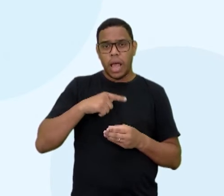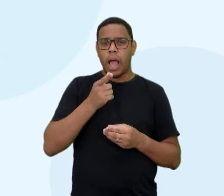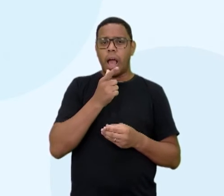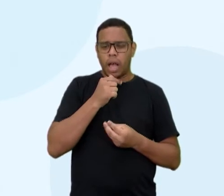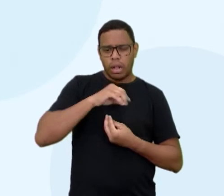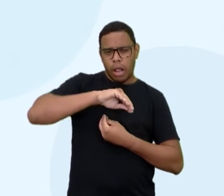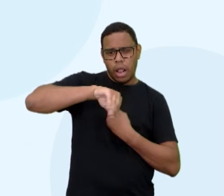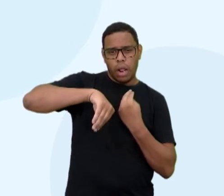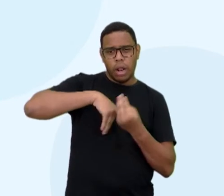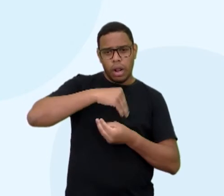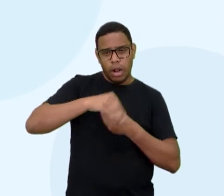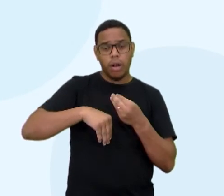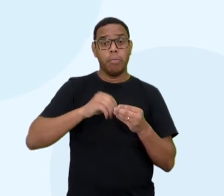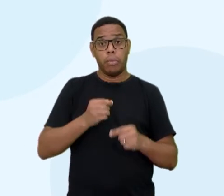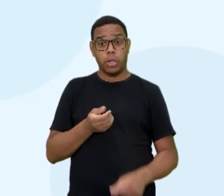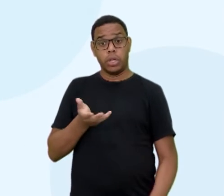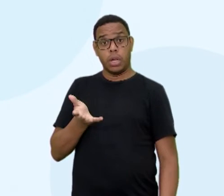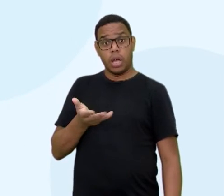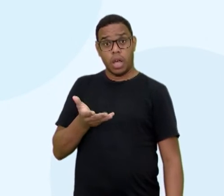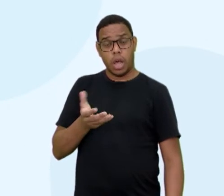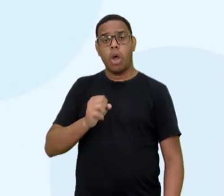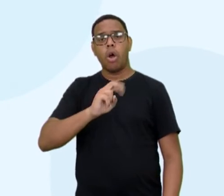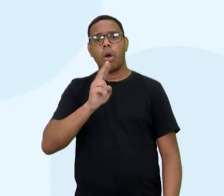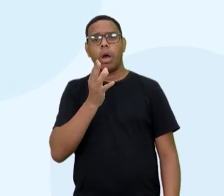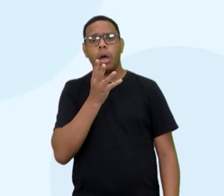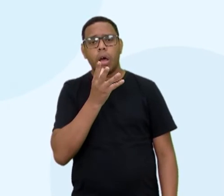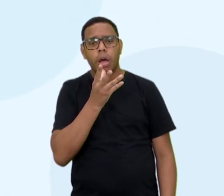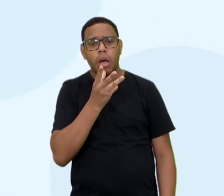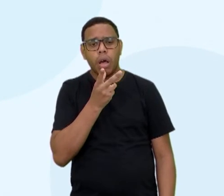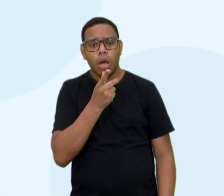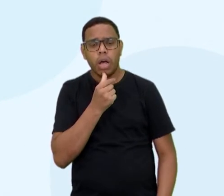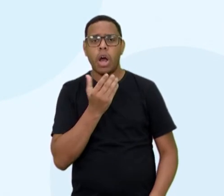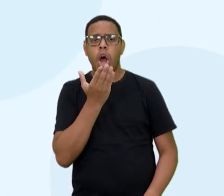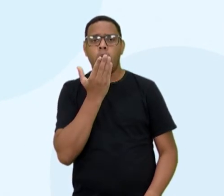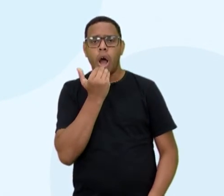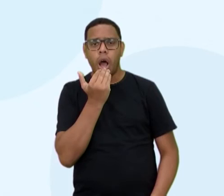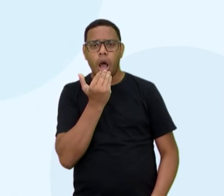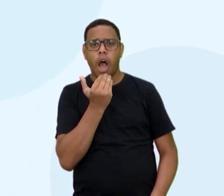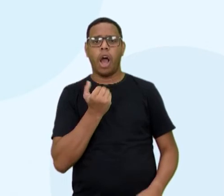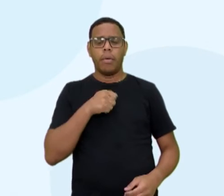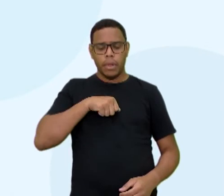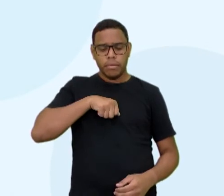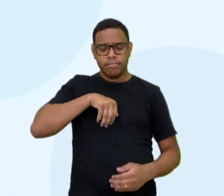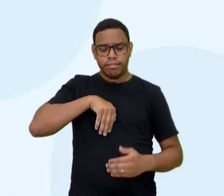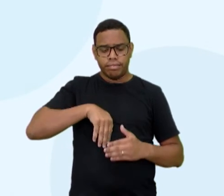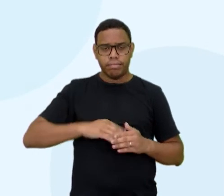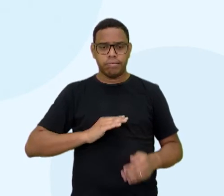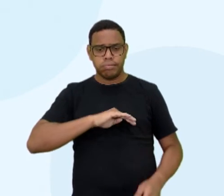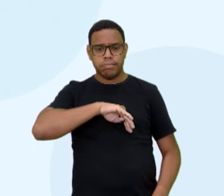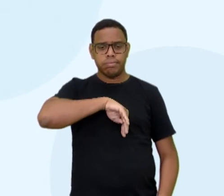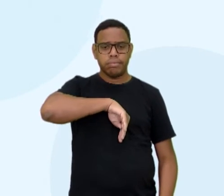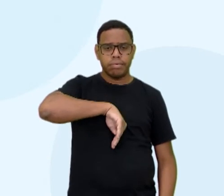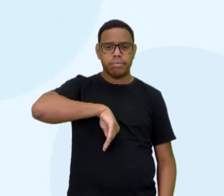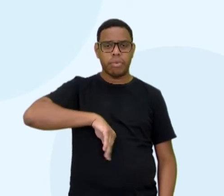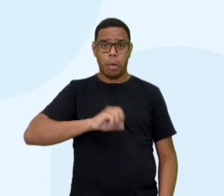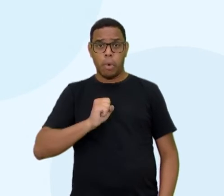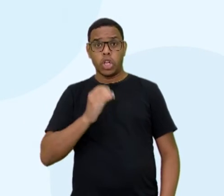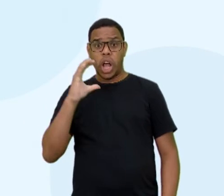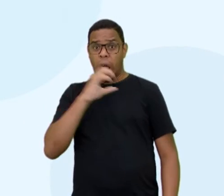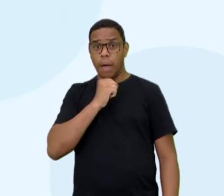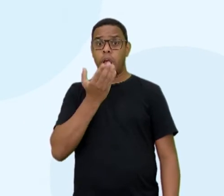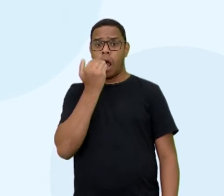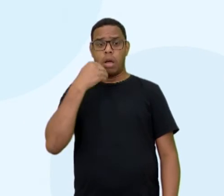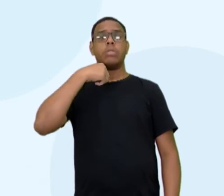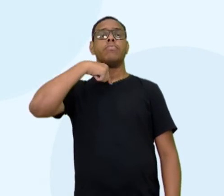que podem acelerar ou retardar o movimento dos alimentos e a produção dos sucos digestivos, né, dos